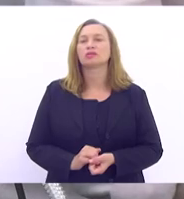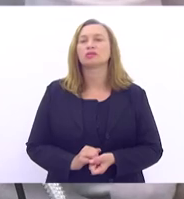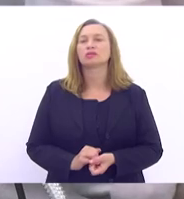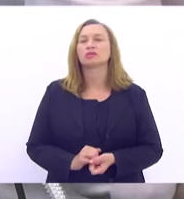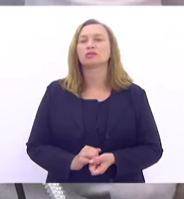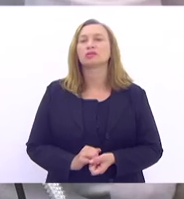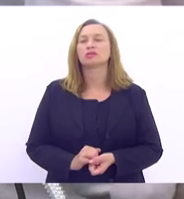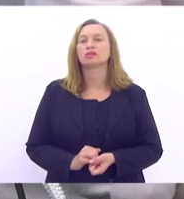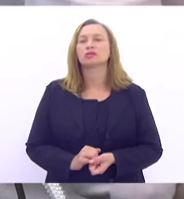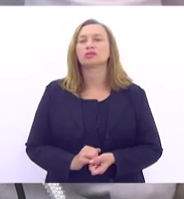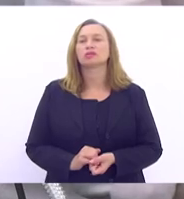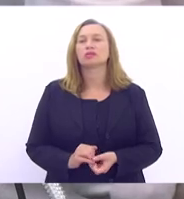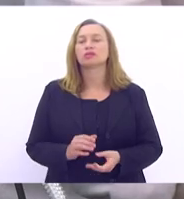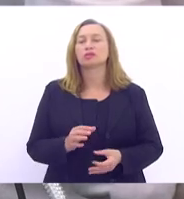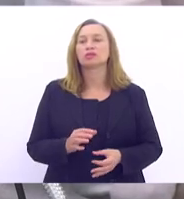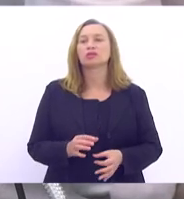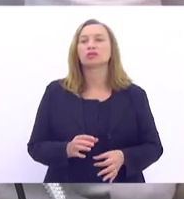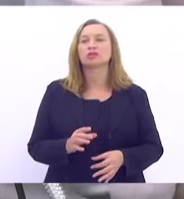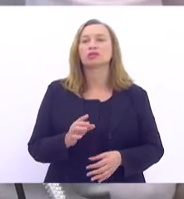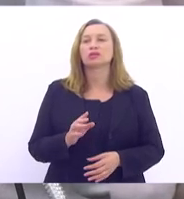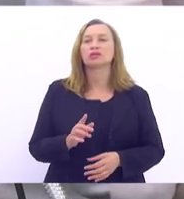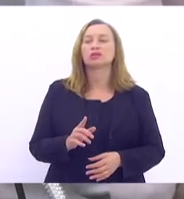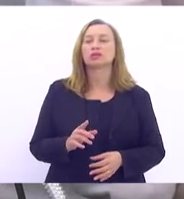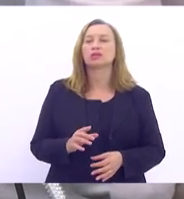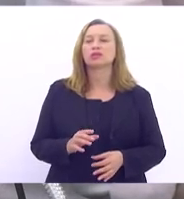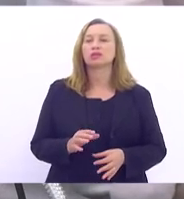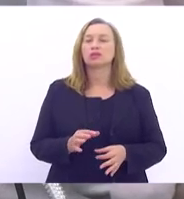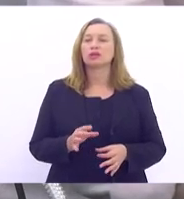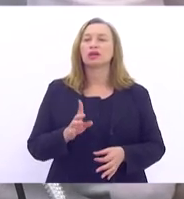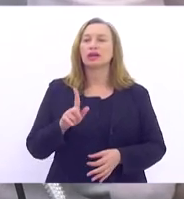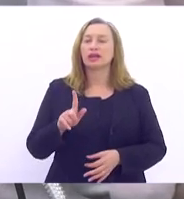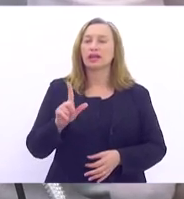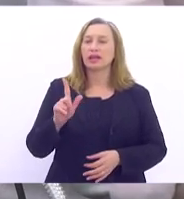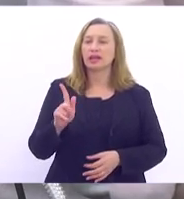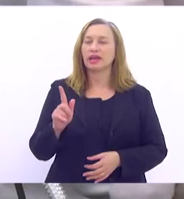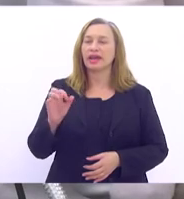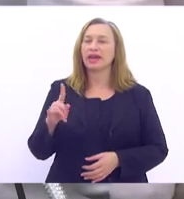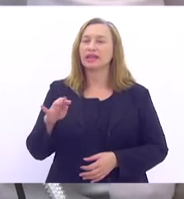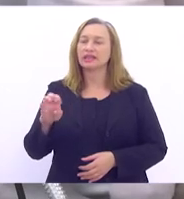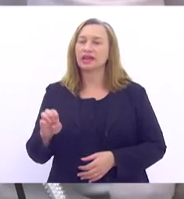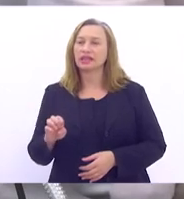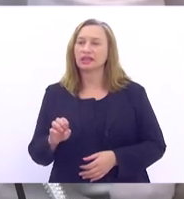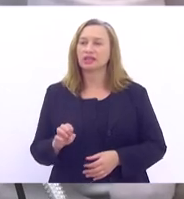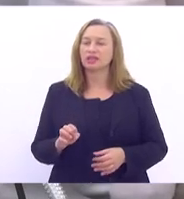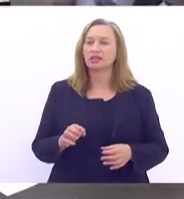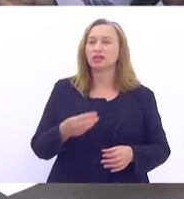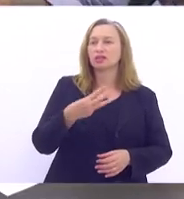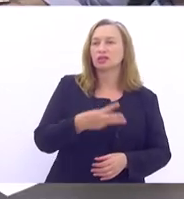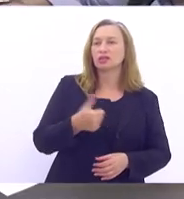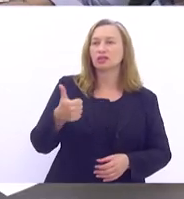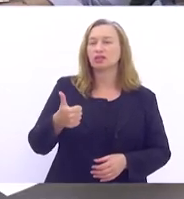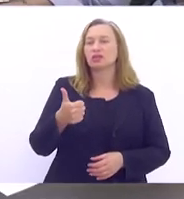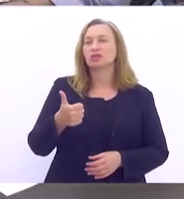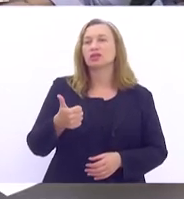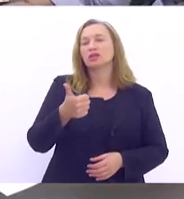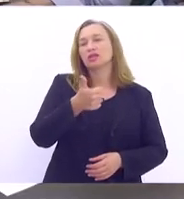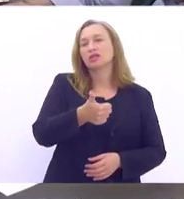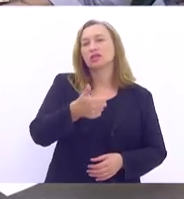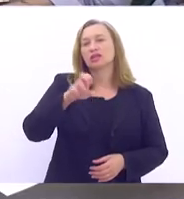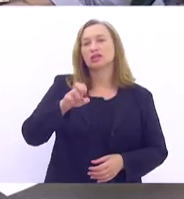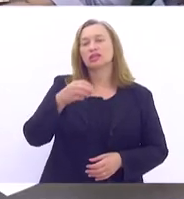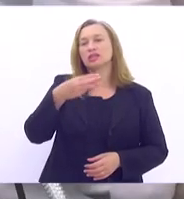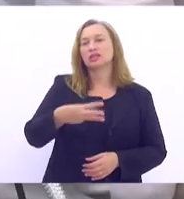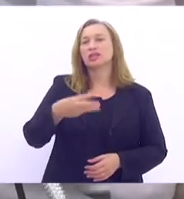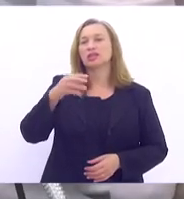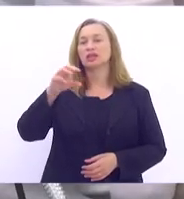constitucional, não, pela juridicidade, pela legalidade. Então, chamar o 31 da pauta. Senhor presidente. PL 1539 de 23, de